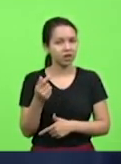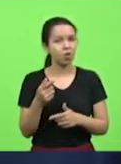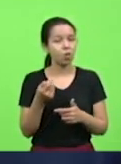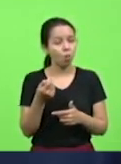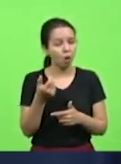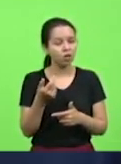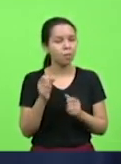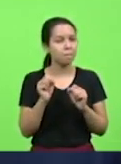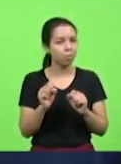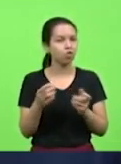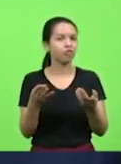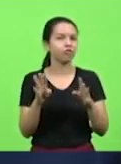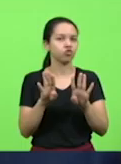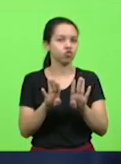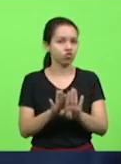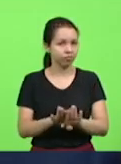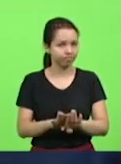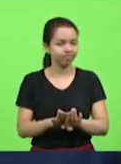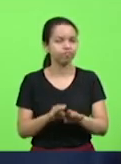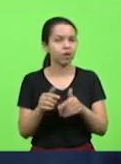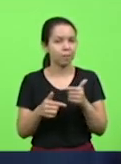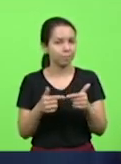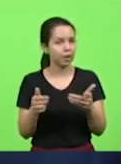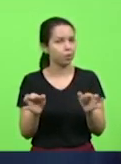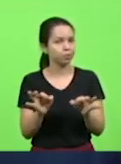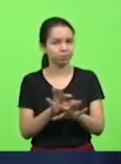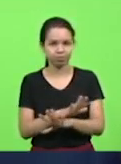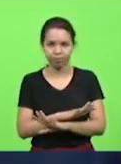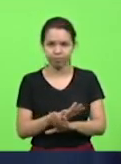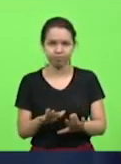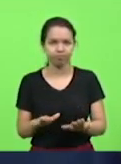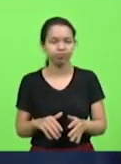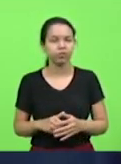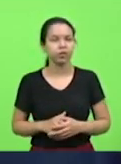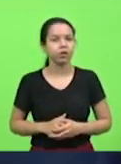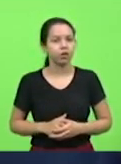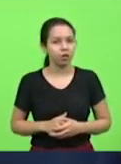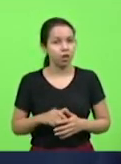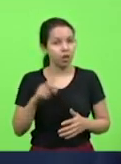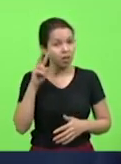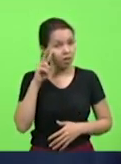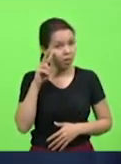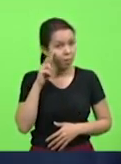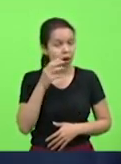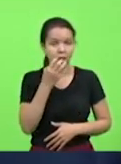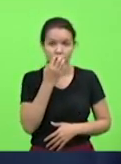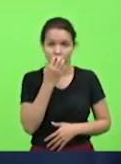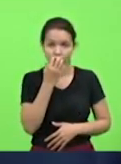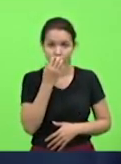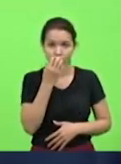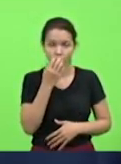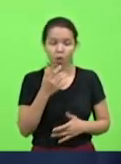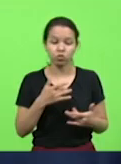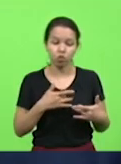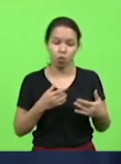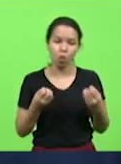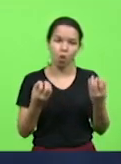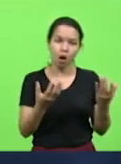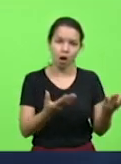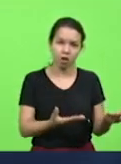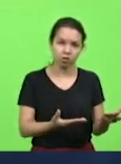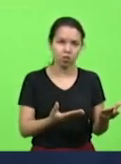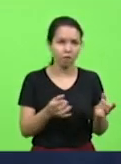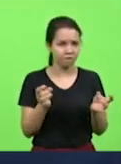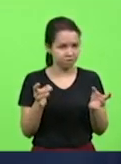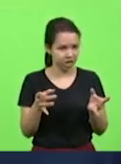encerrar as suas atividades. Lembro que os cães são doados para o processo de adestramento, não existe